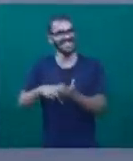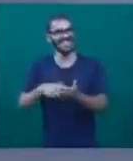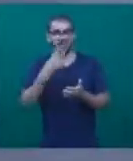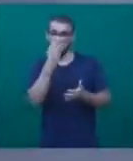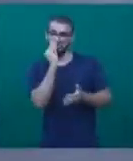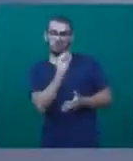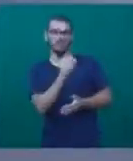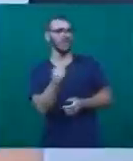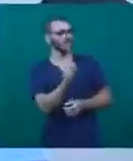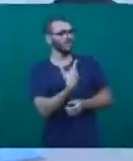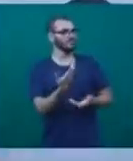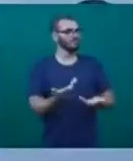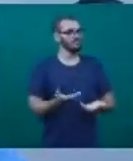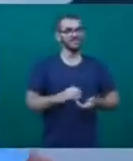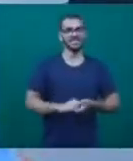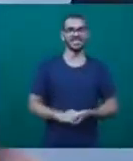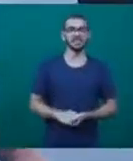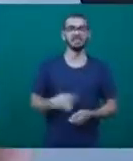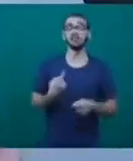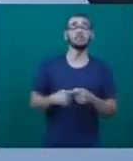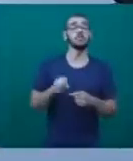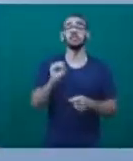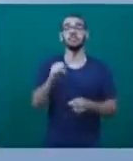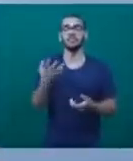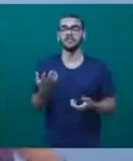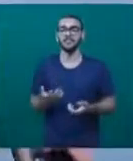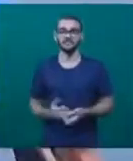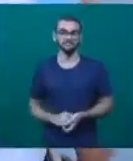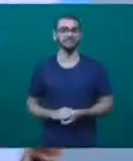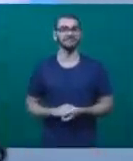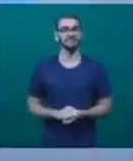moral pra gente, olha só. Porque sim.